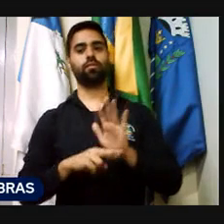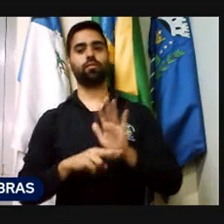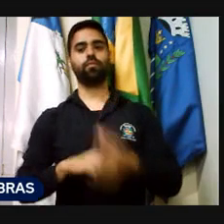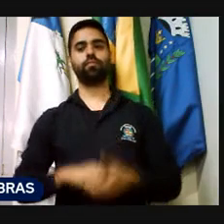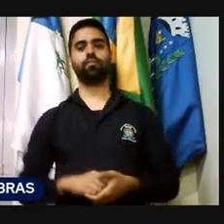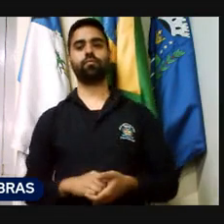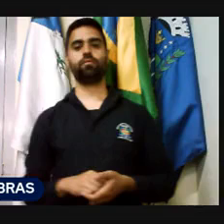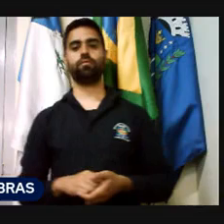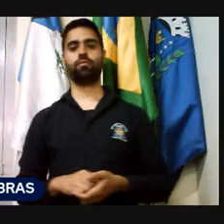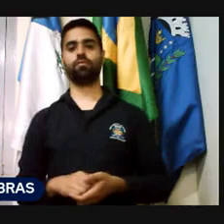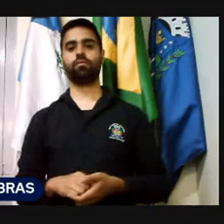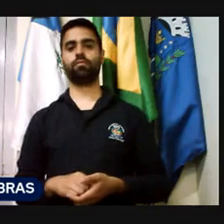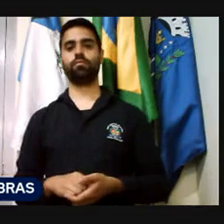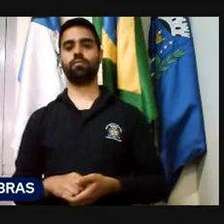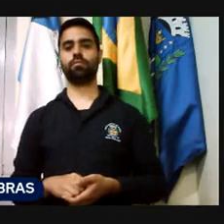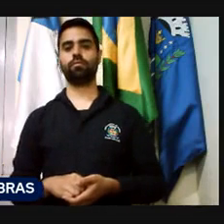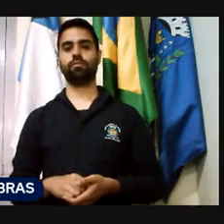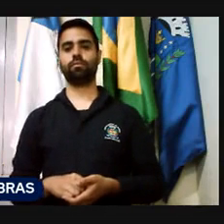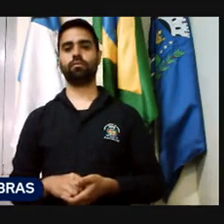Justiça e Redação,